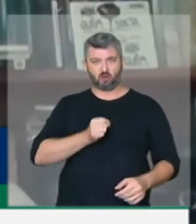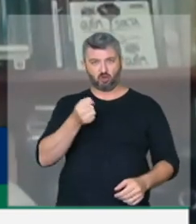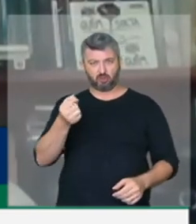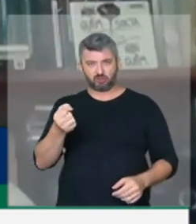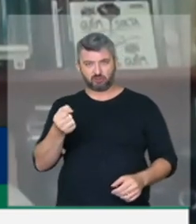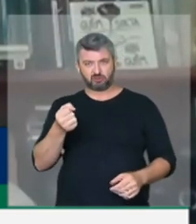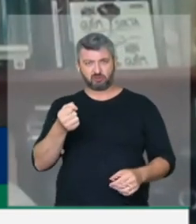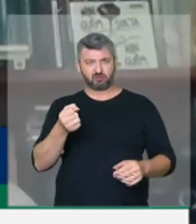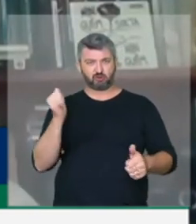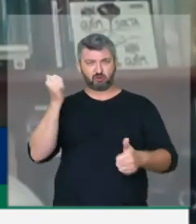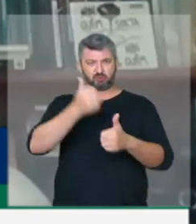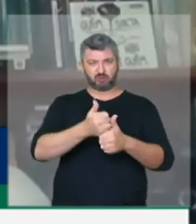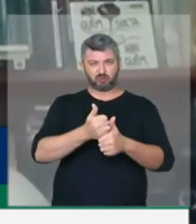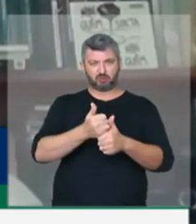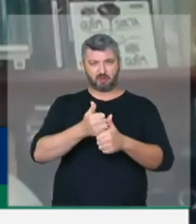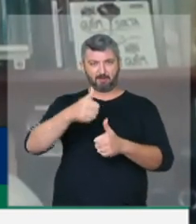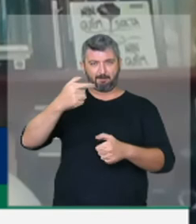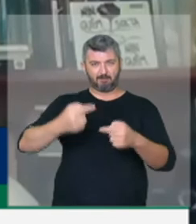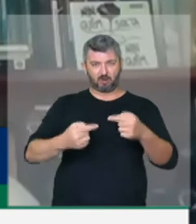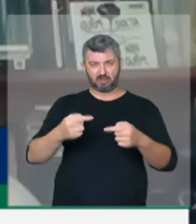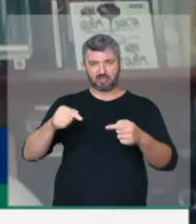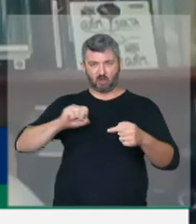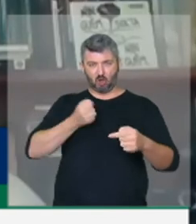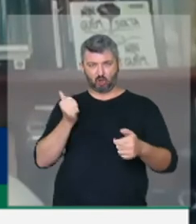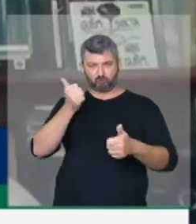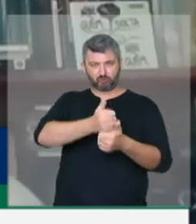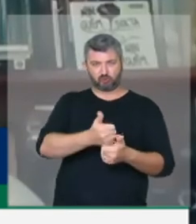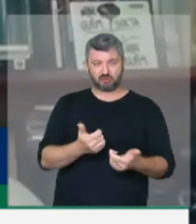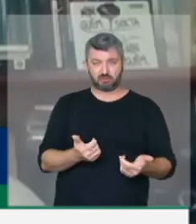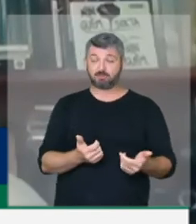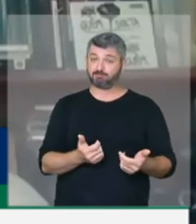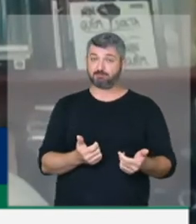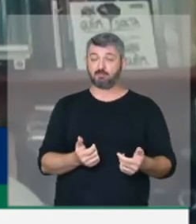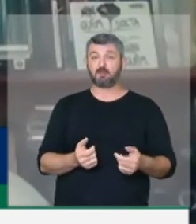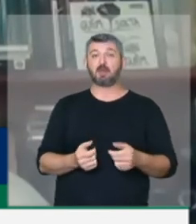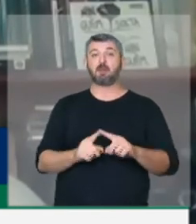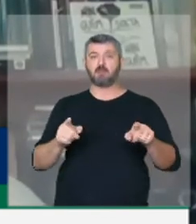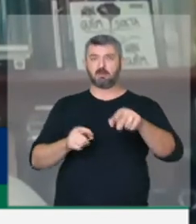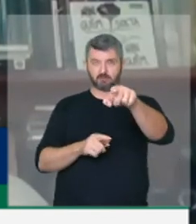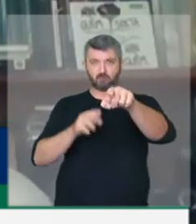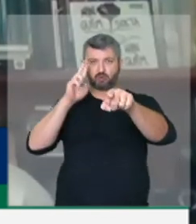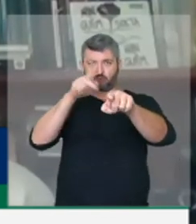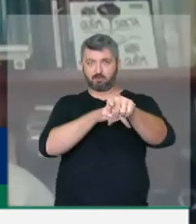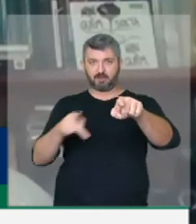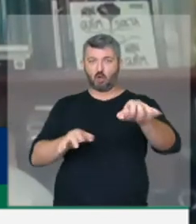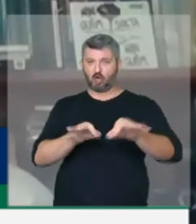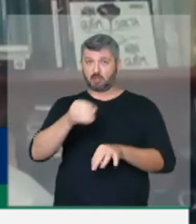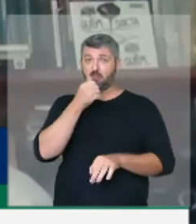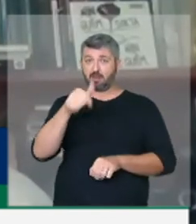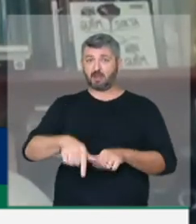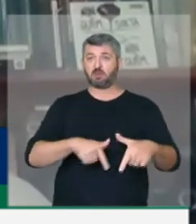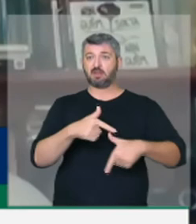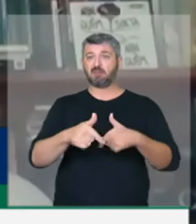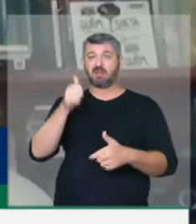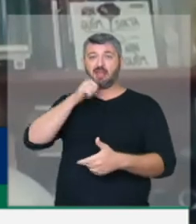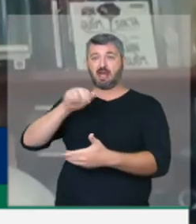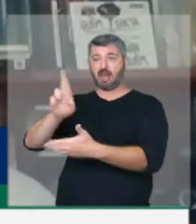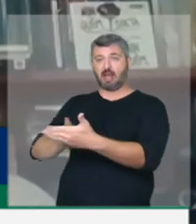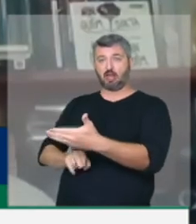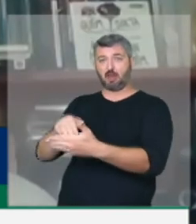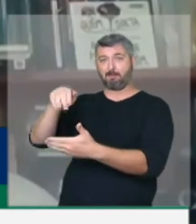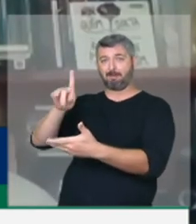o lugar da política, nós vamos mal, senhor presidente. Mas Vossa Excelência conduz bem essa sessão. E o relatório da deputada Magda